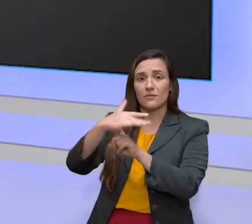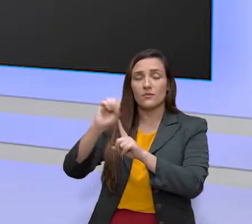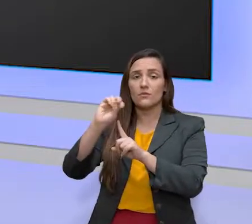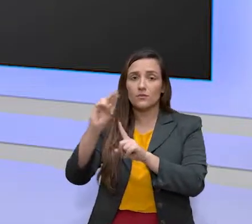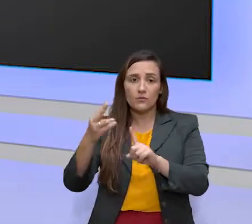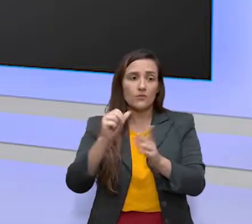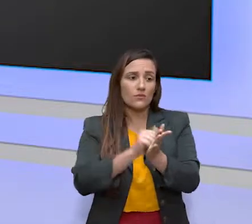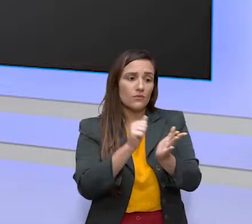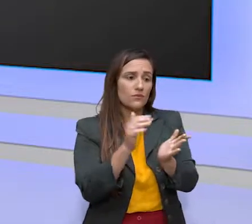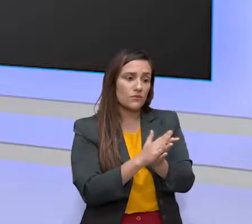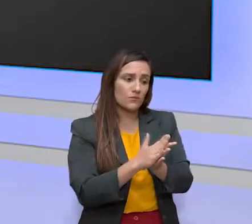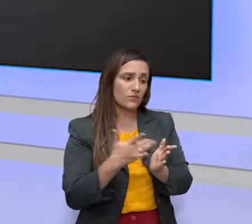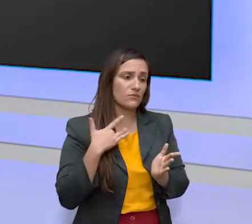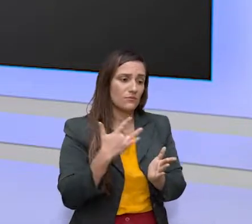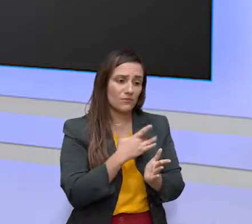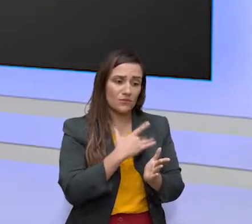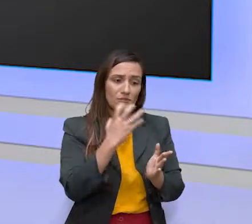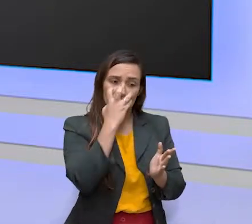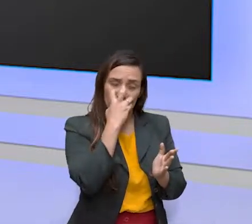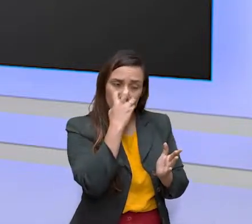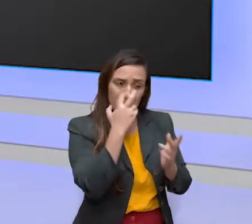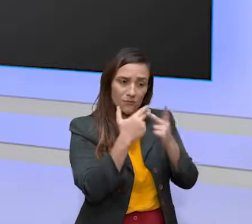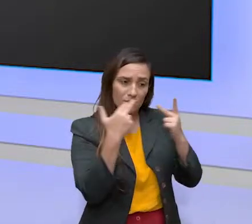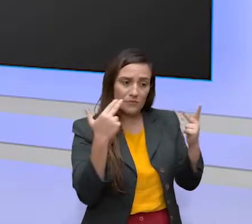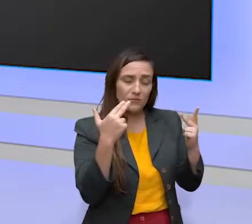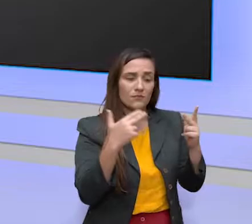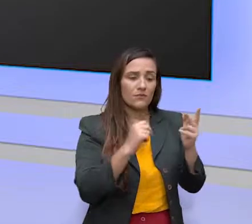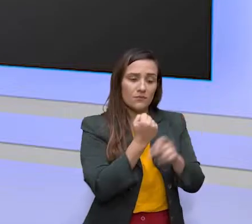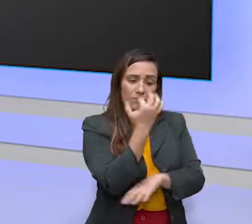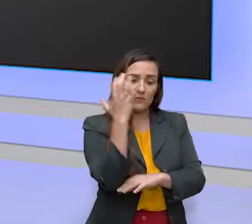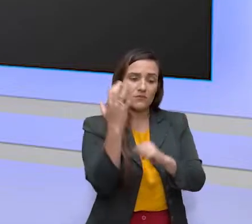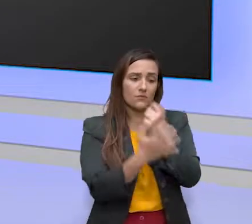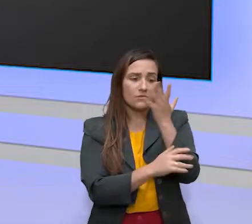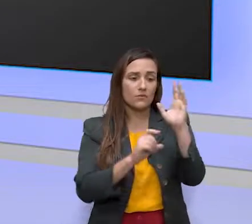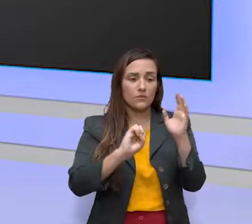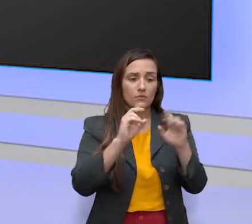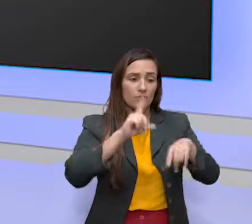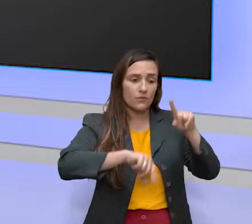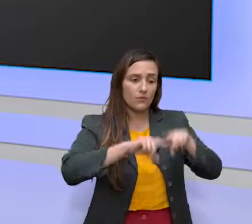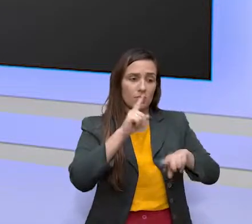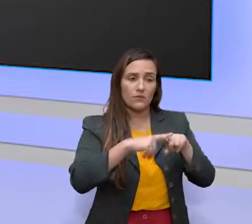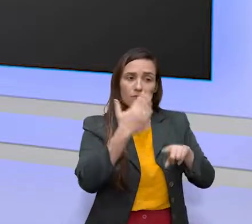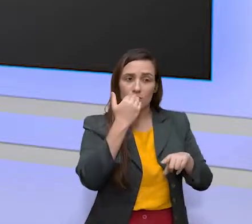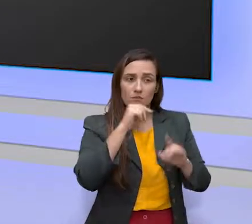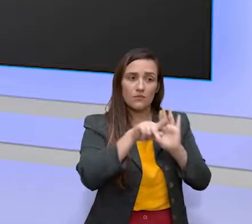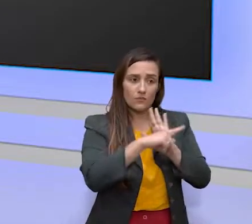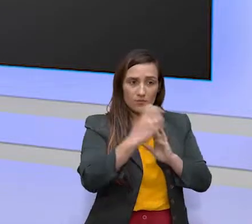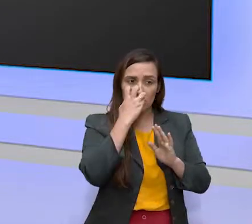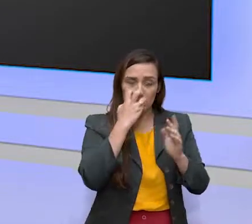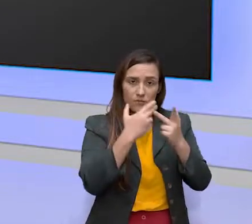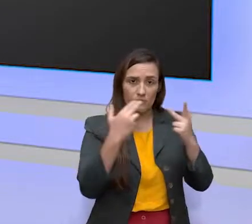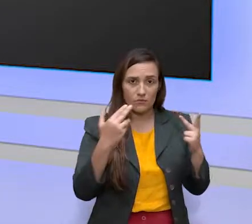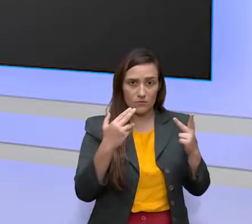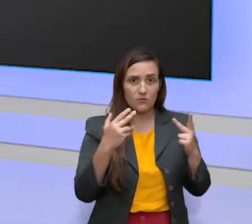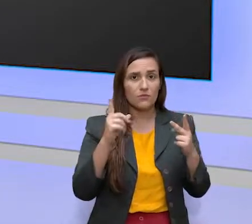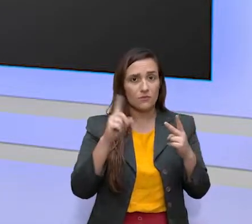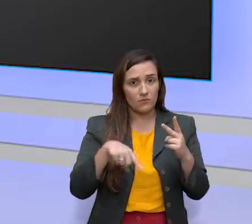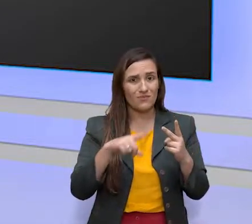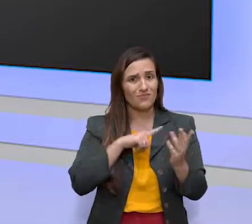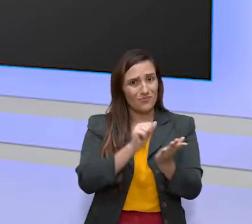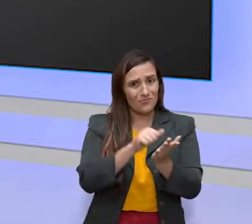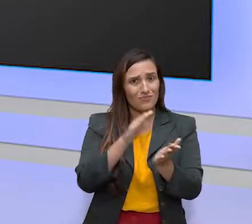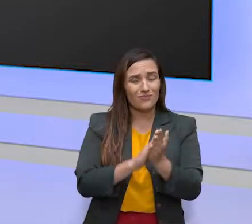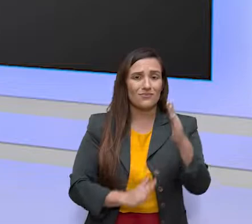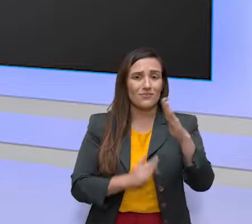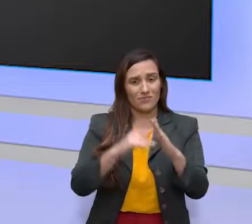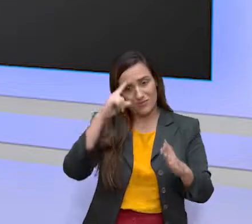e às multas sanitárias animal, vegetal e de inspeção de produtos e subprodutos de origem animal,